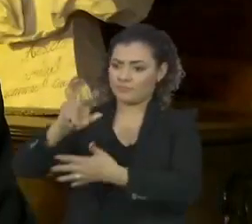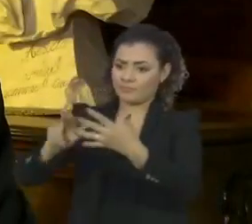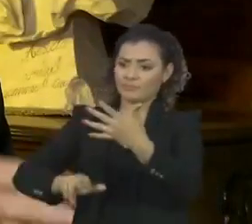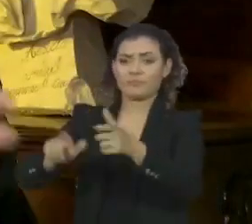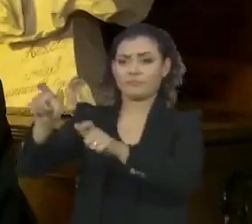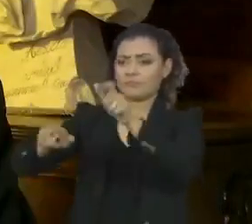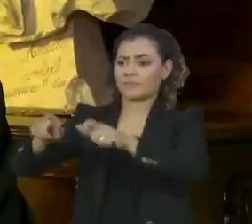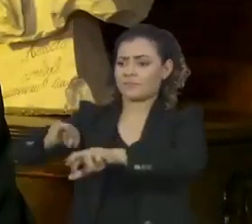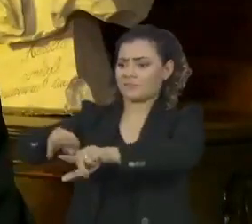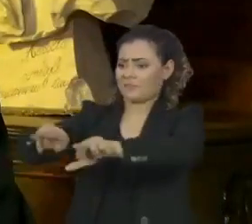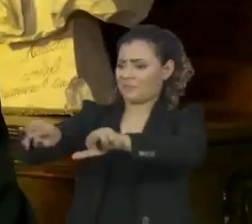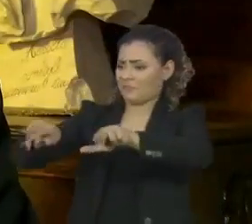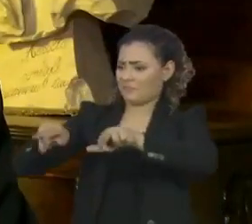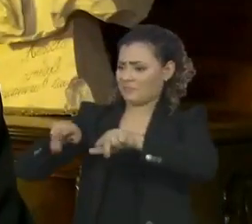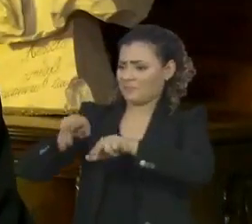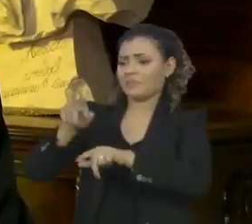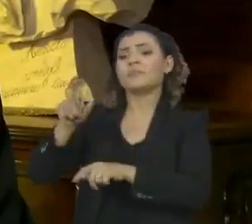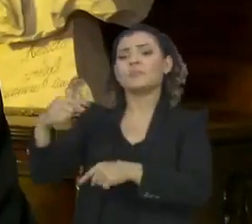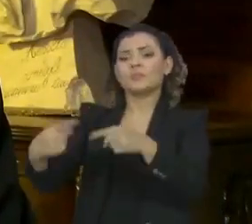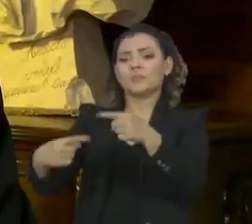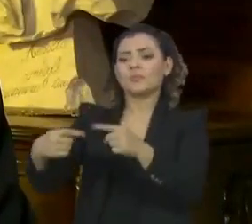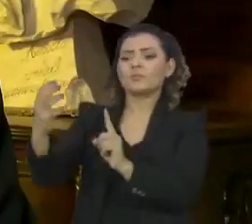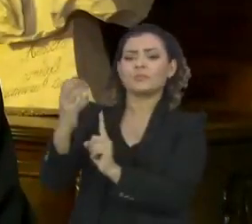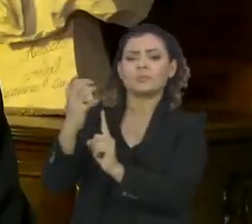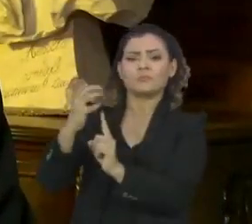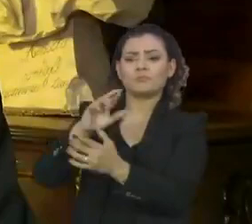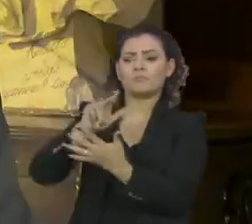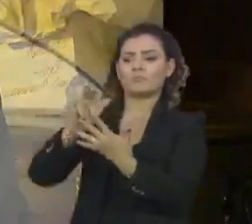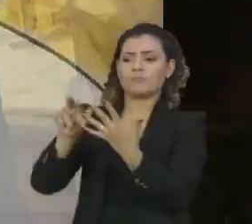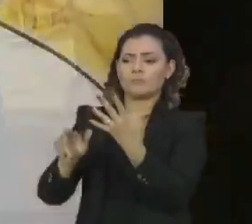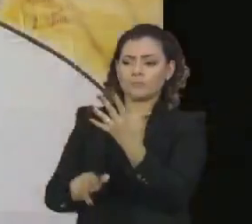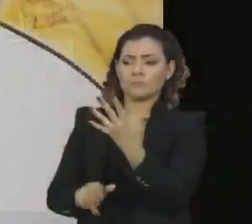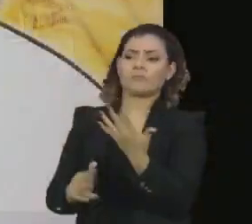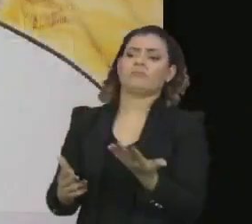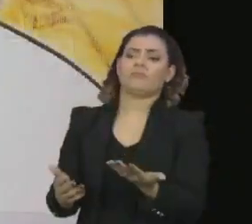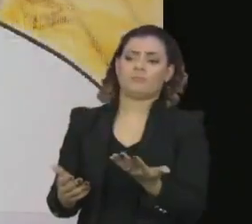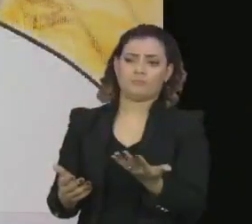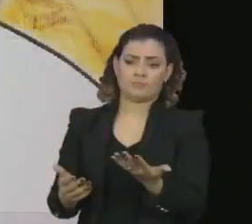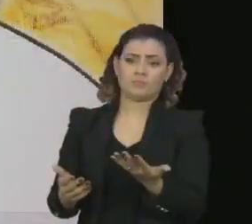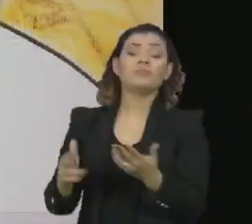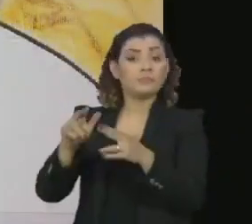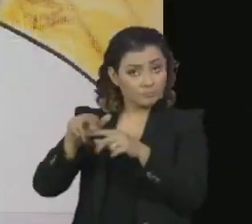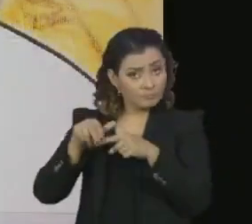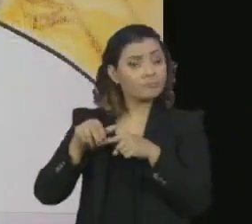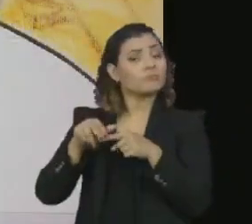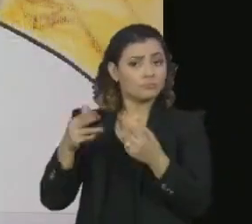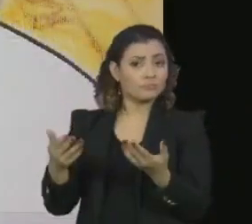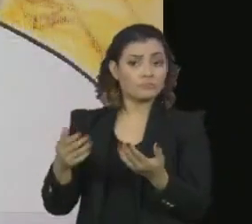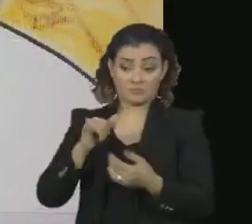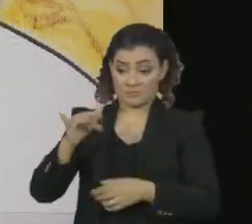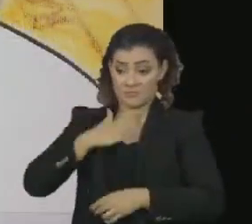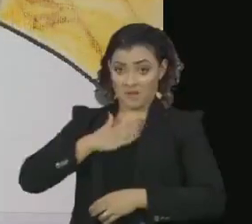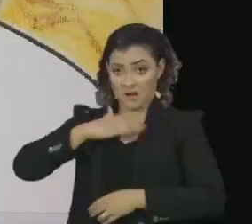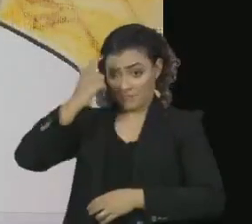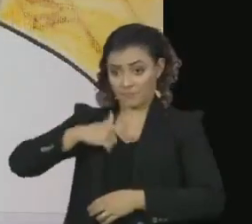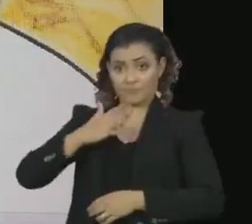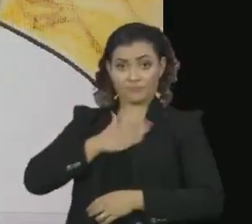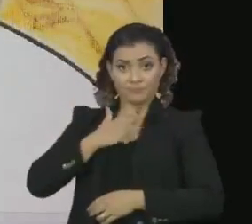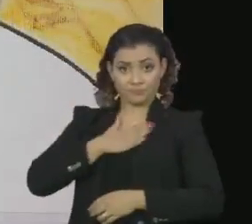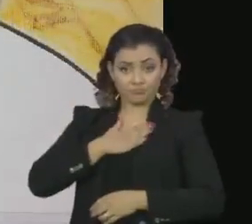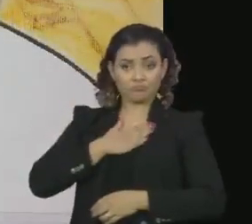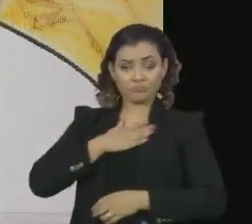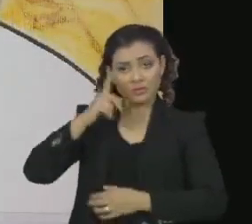uma infinidade de convicções políticas, e se eu adoto uma posição partidária ou